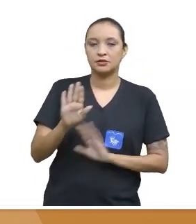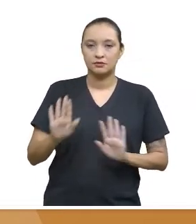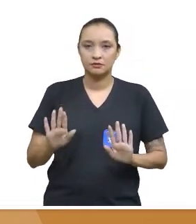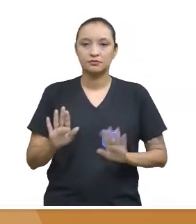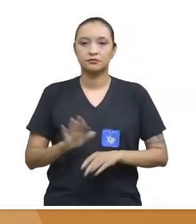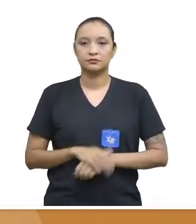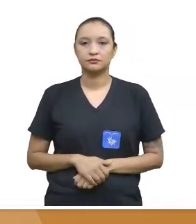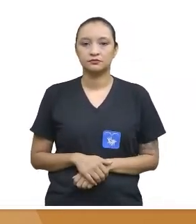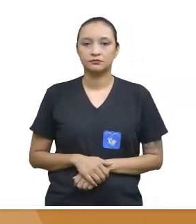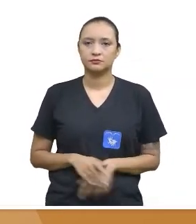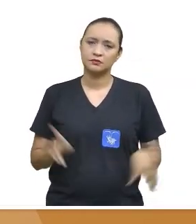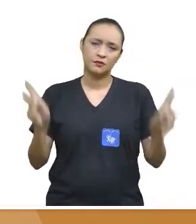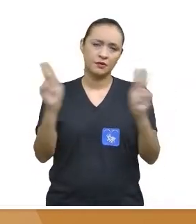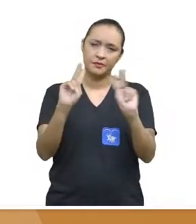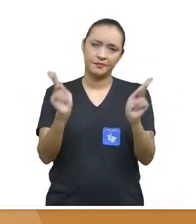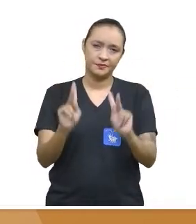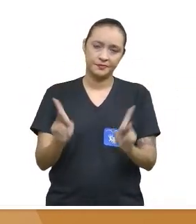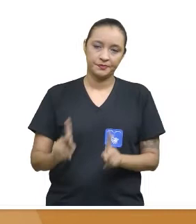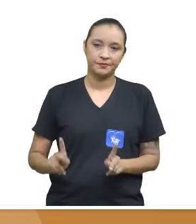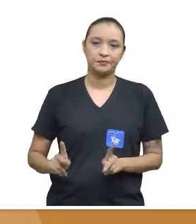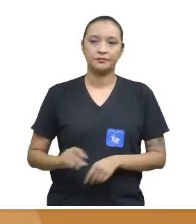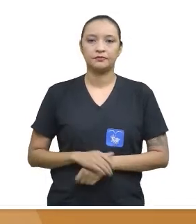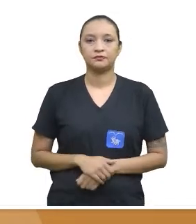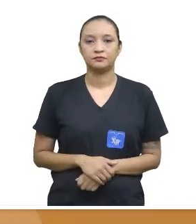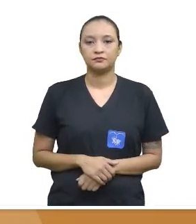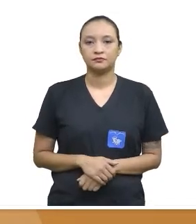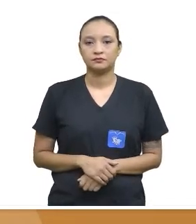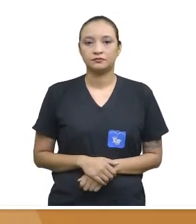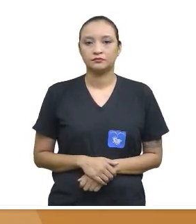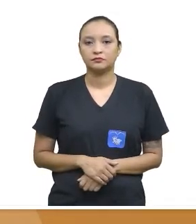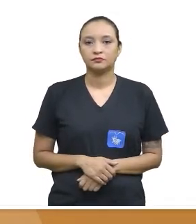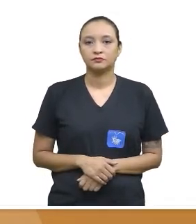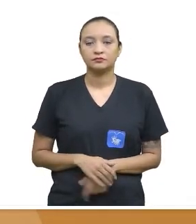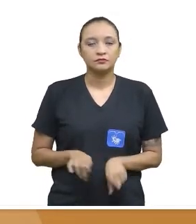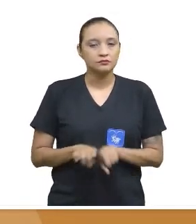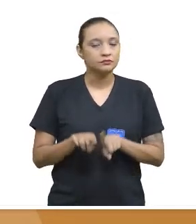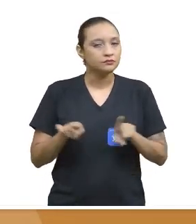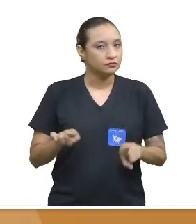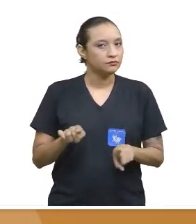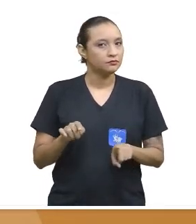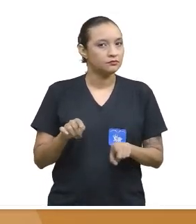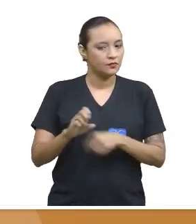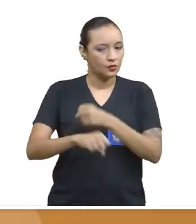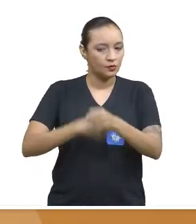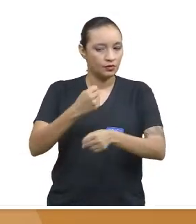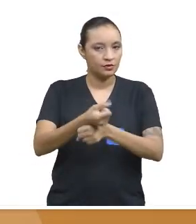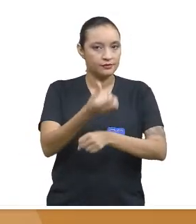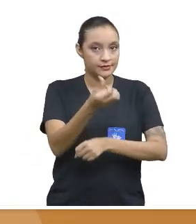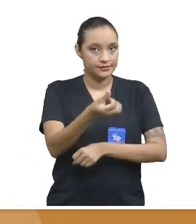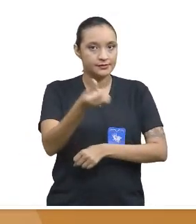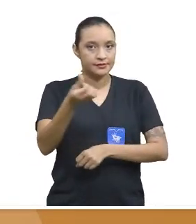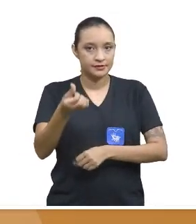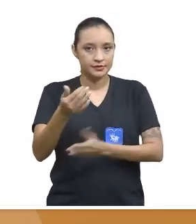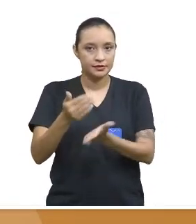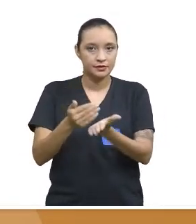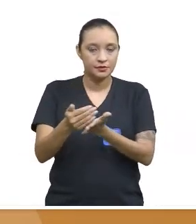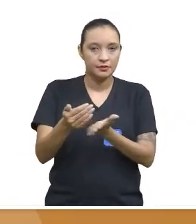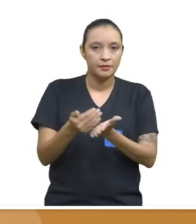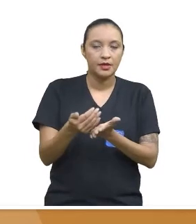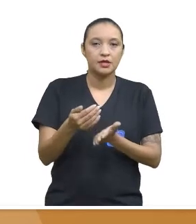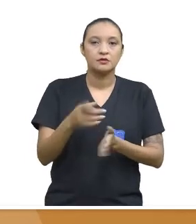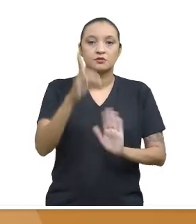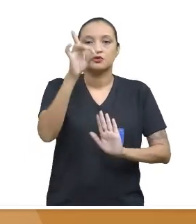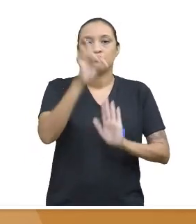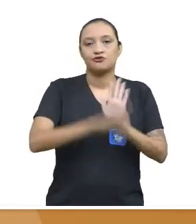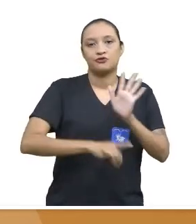vamos dizer, tranquilo. Porém, a partir de 66, Quando o direito à